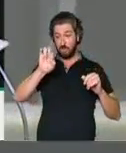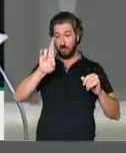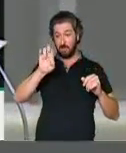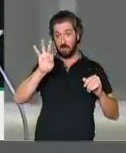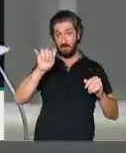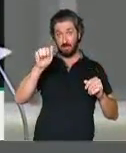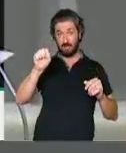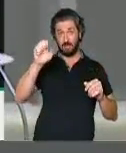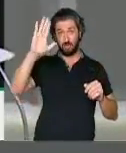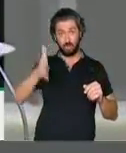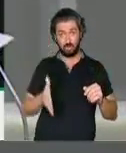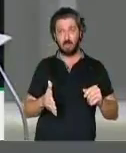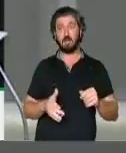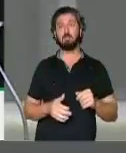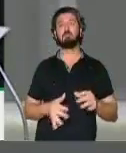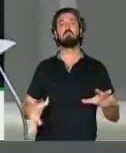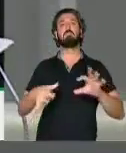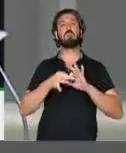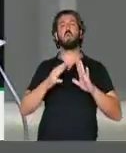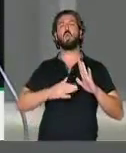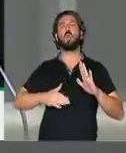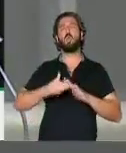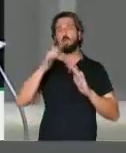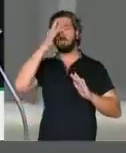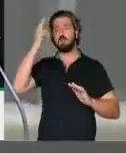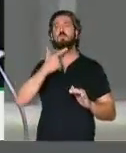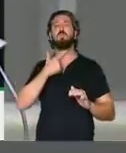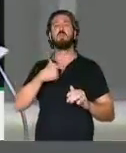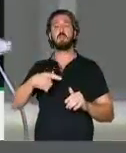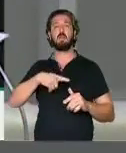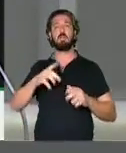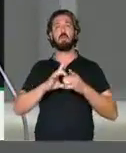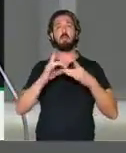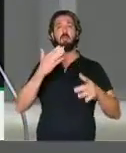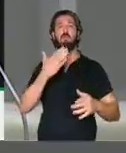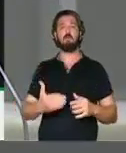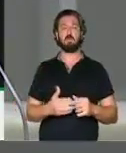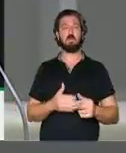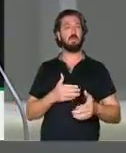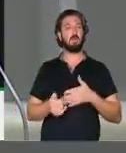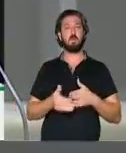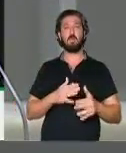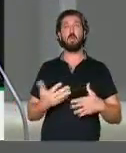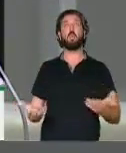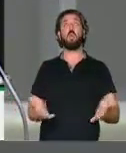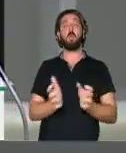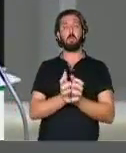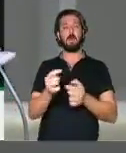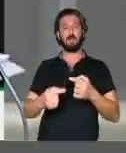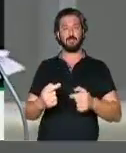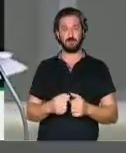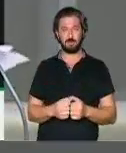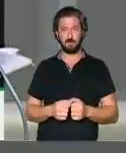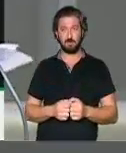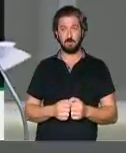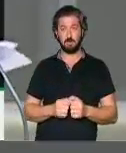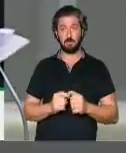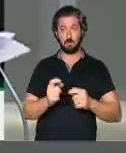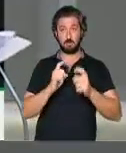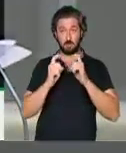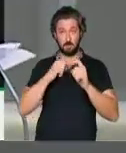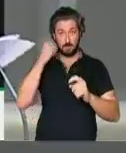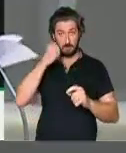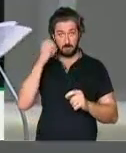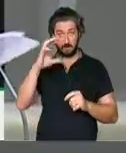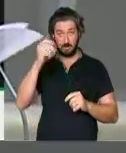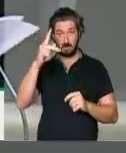já congrega todos aqueles que querem uma saída democrática, independente de partido. Coordenada pelo